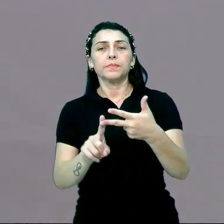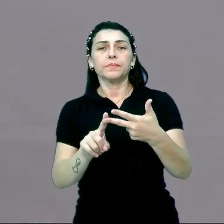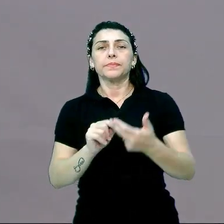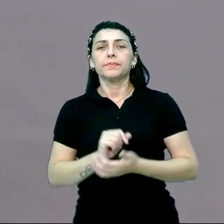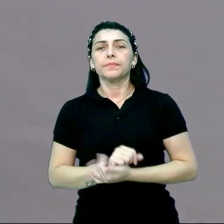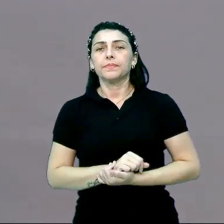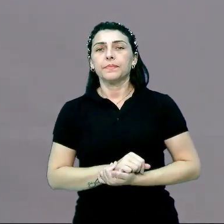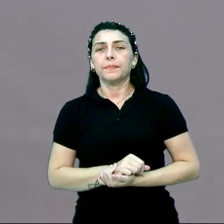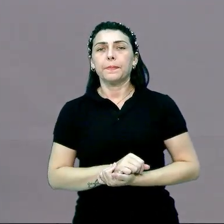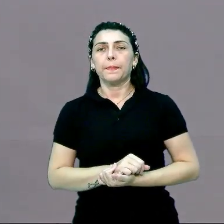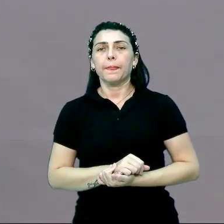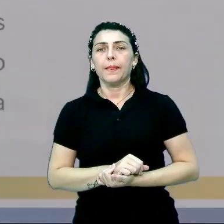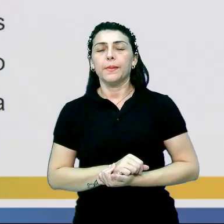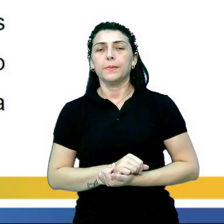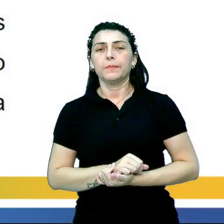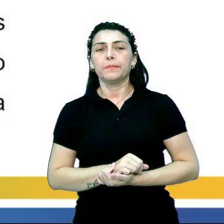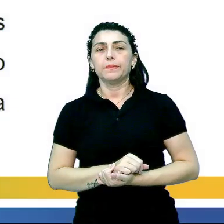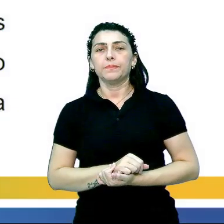ponto.